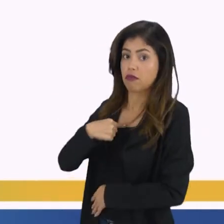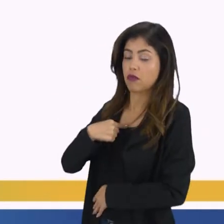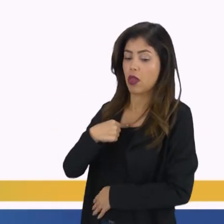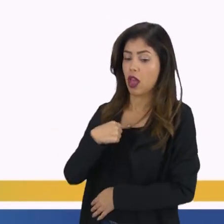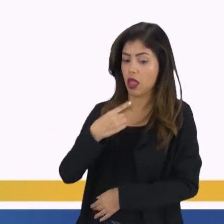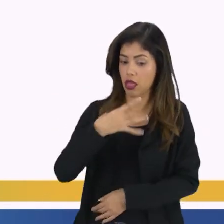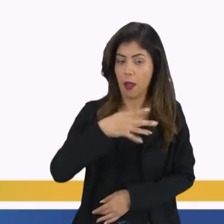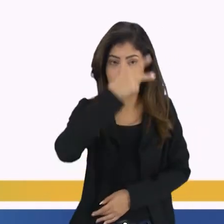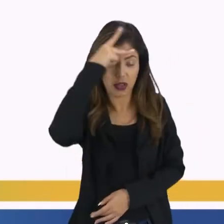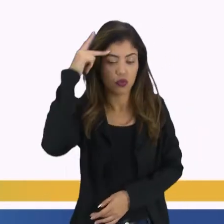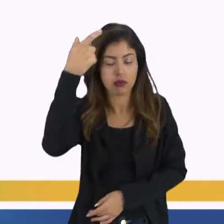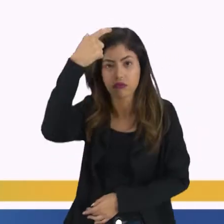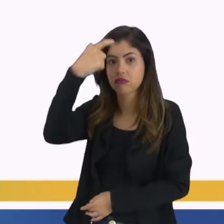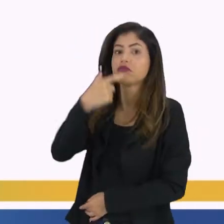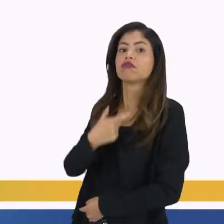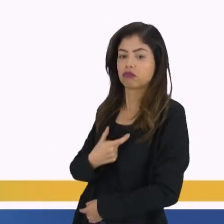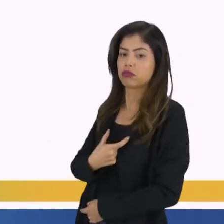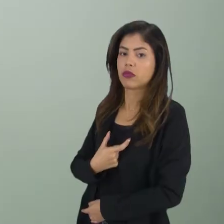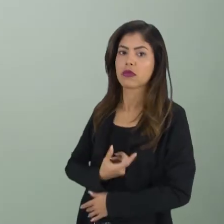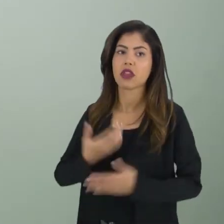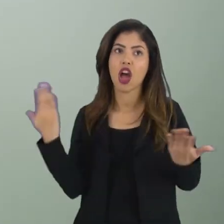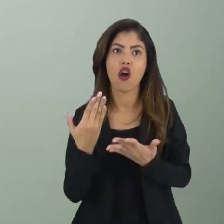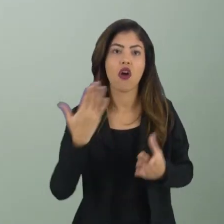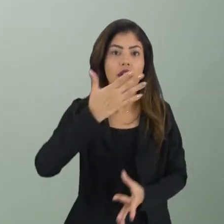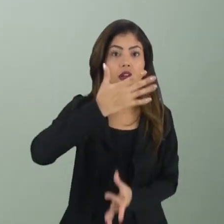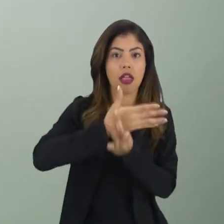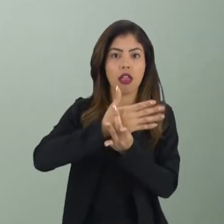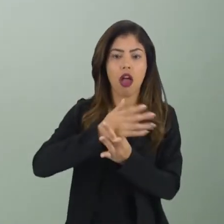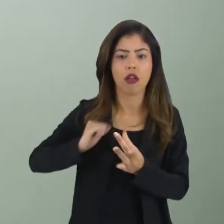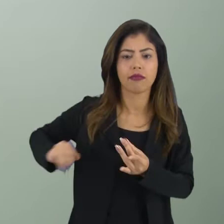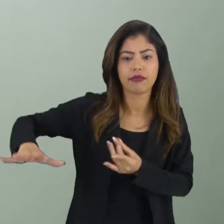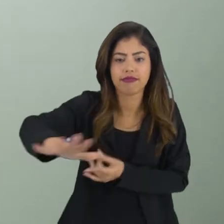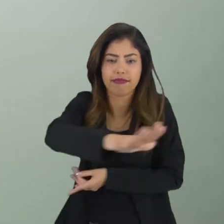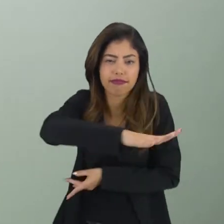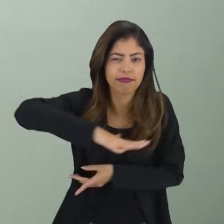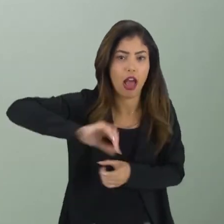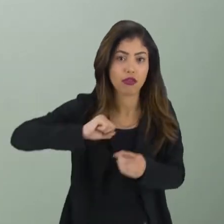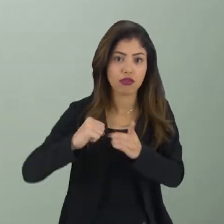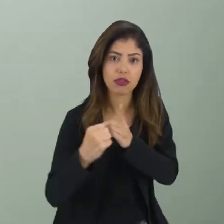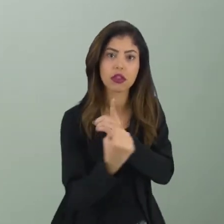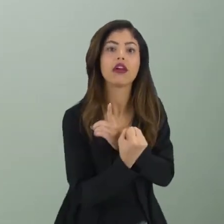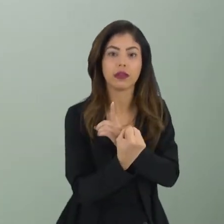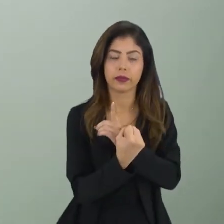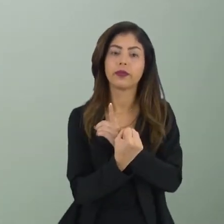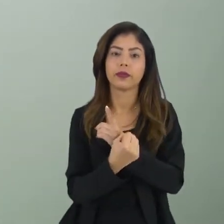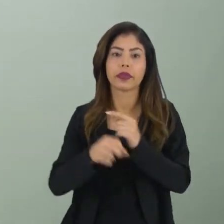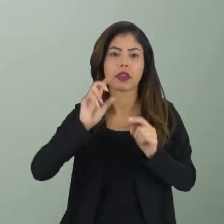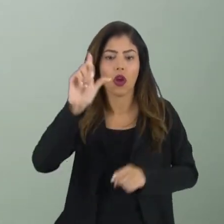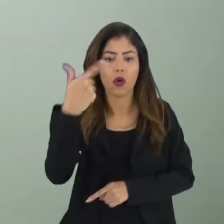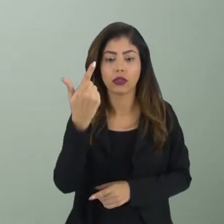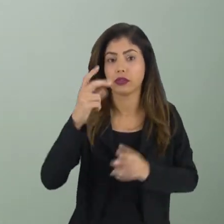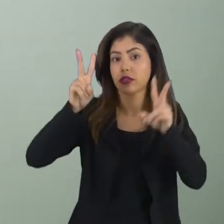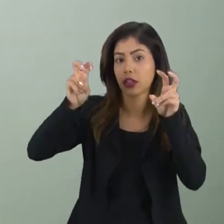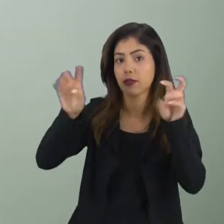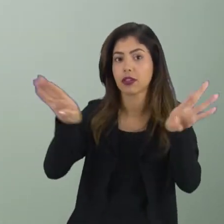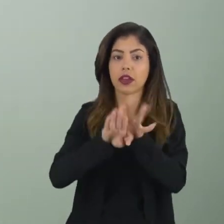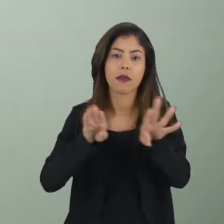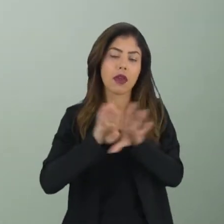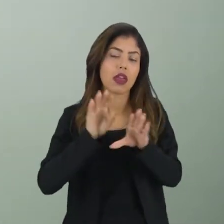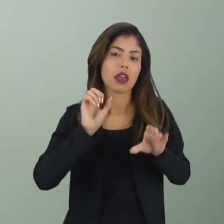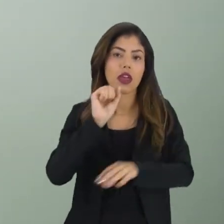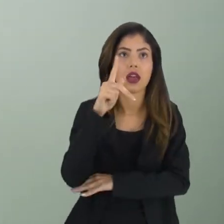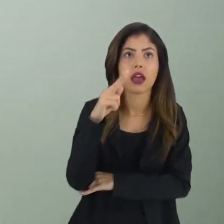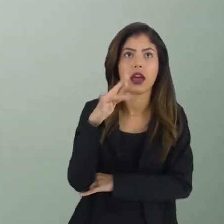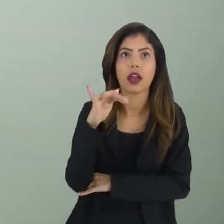muito na visão pessoal, agora no realismo nós temos uma visão mais universal, mais social, e aí nós vamos ter outros temas também de caráter